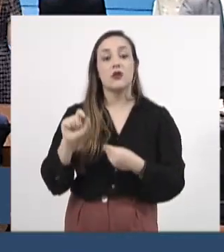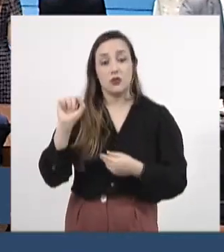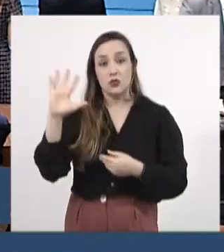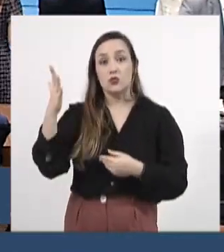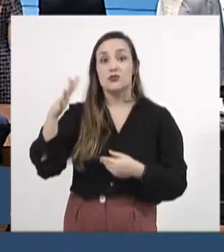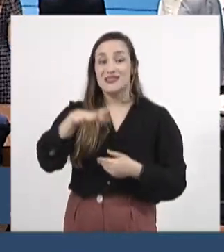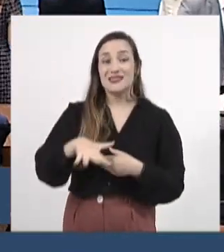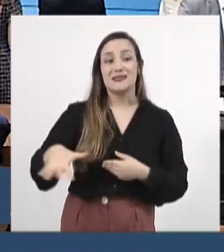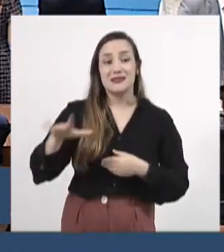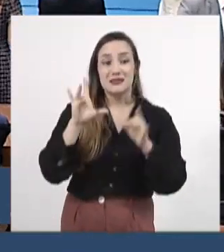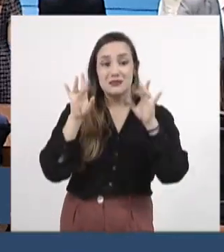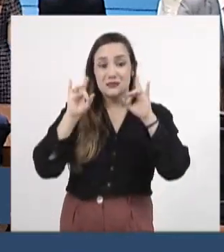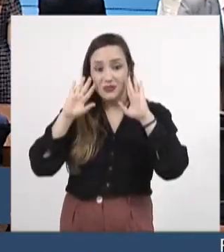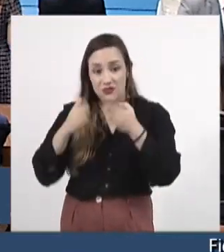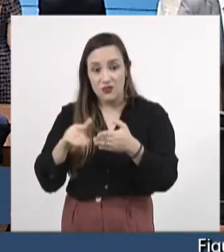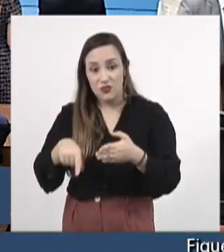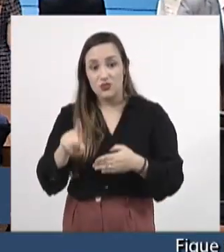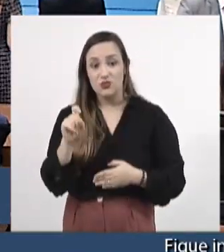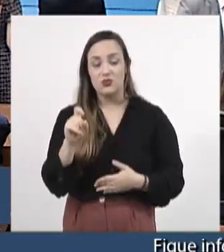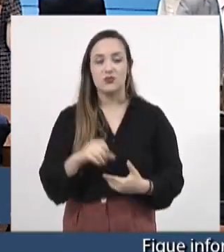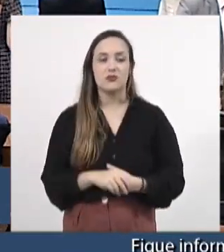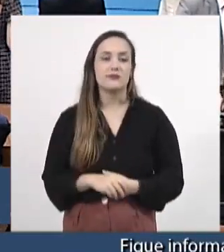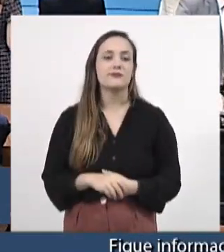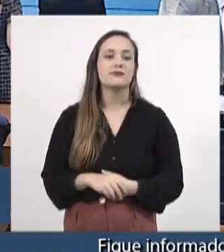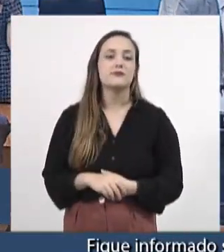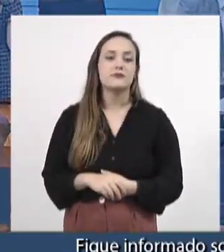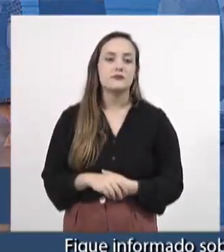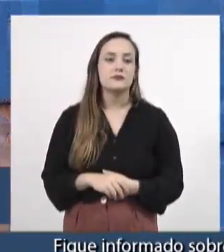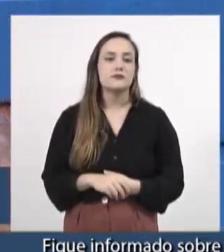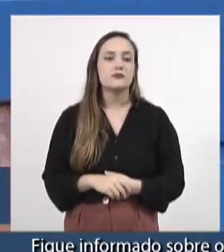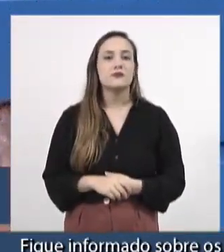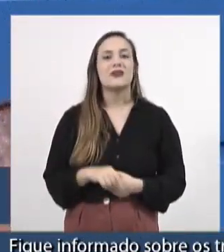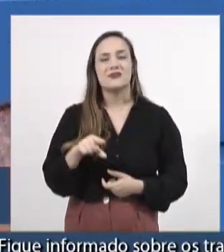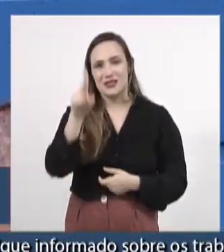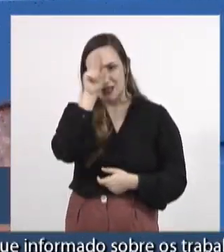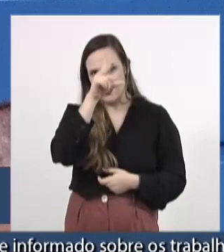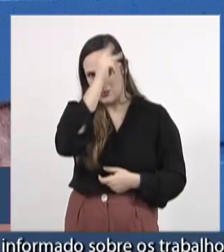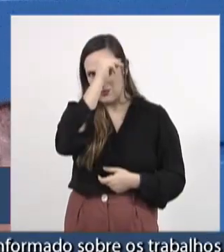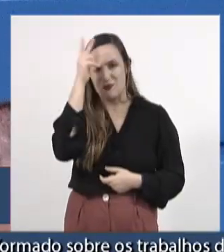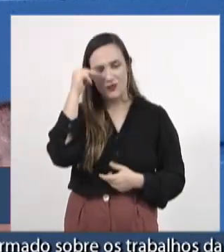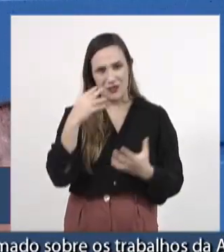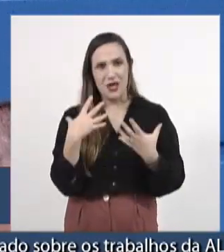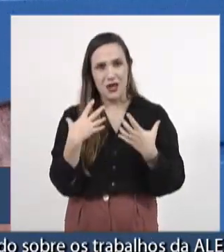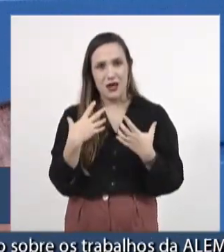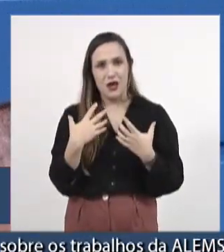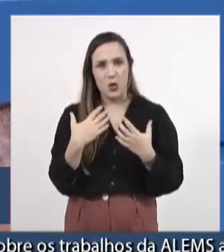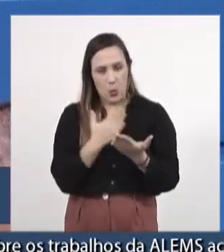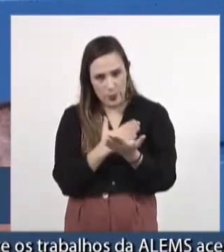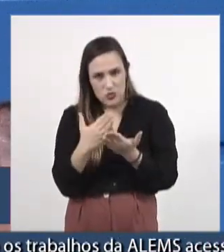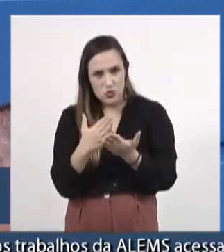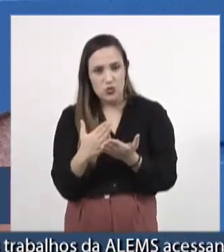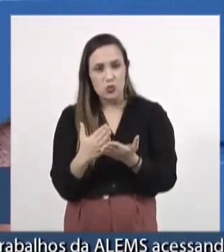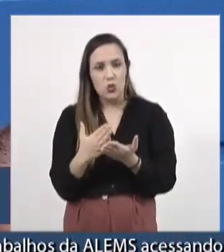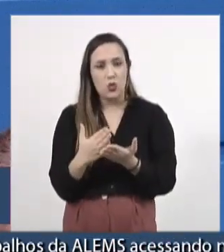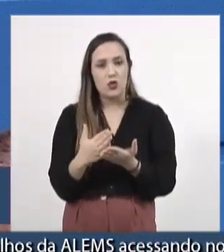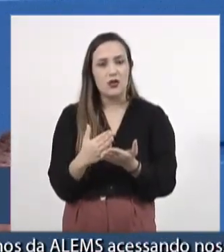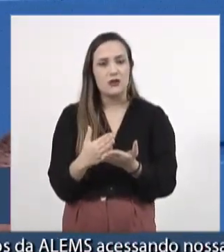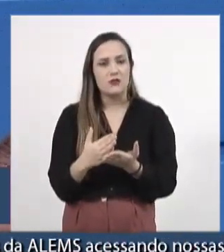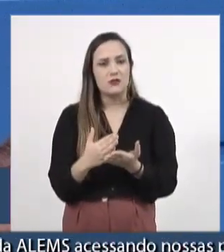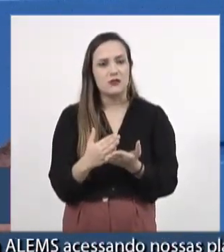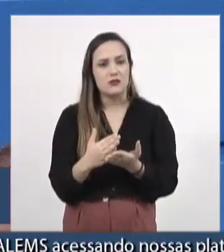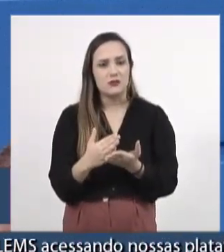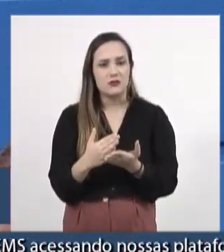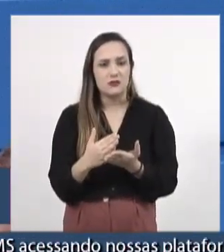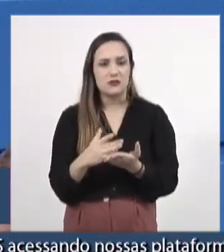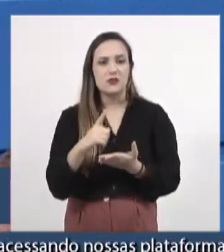Dourados, especificamente, e lembrar, Lia, que quando o prefeito assumiu a cidade, ele disse numa emissora nacional,